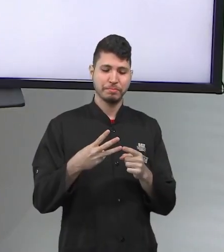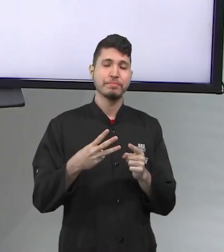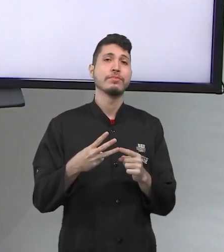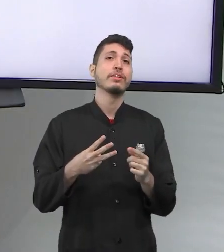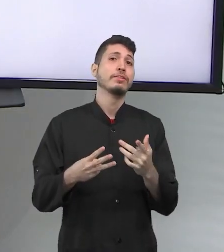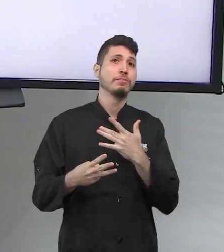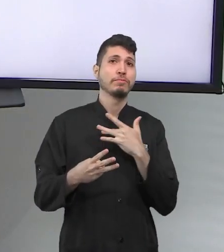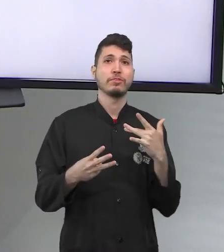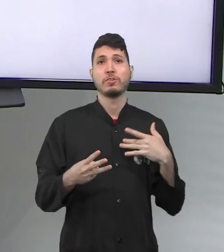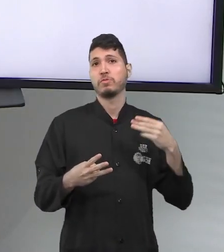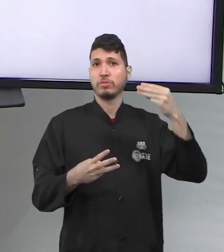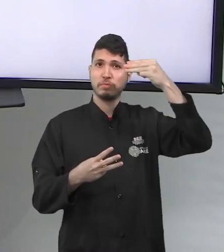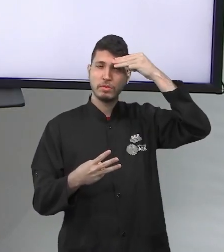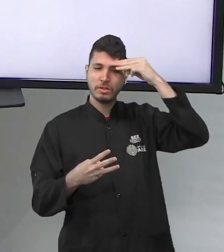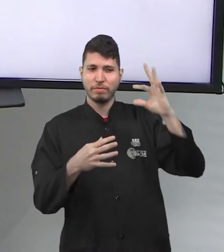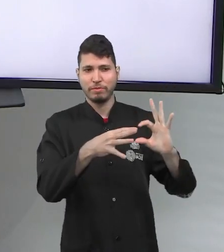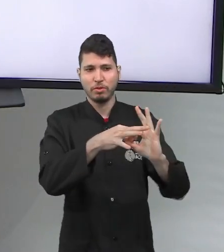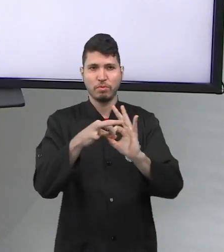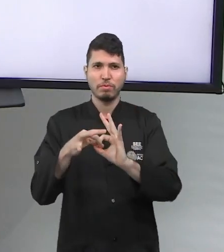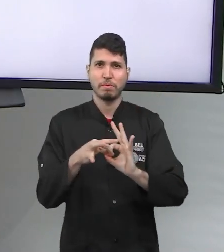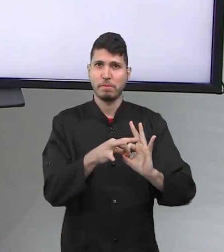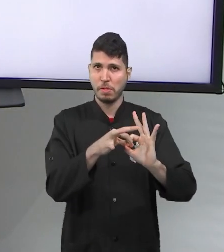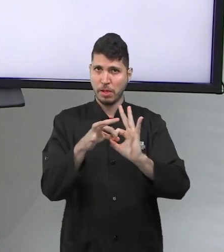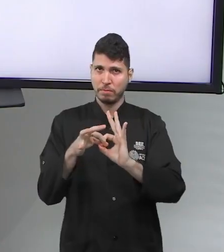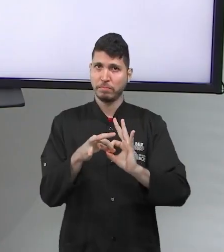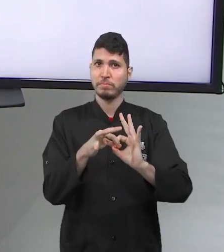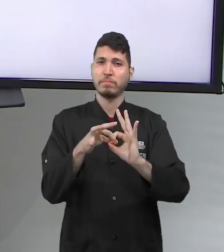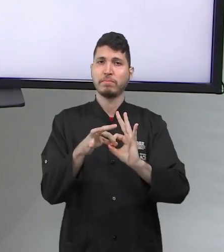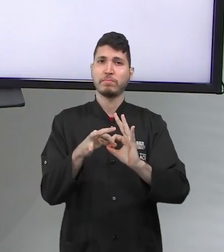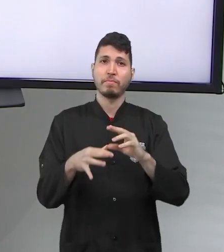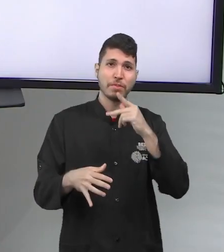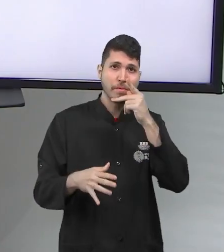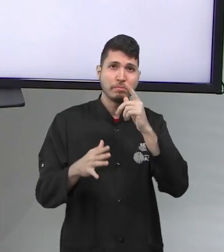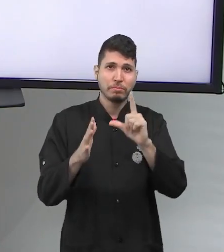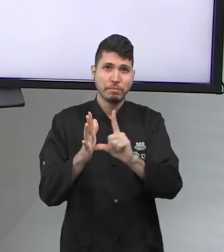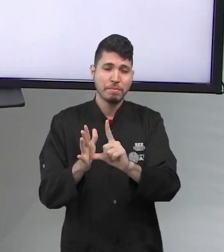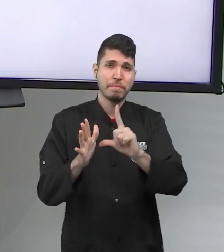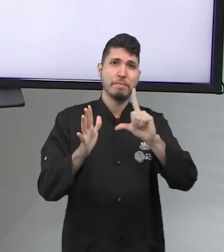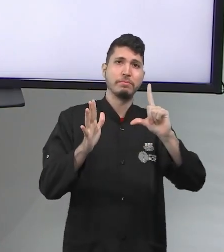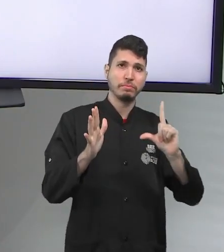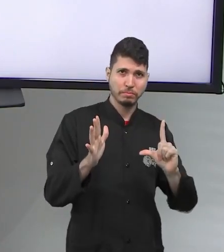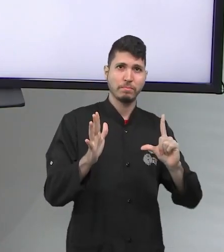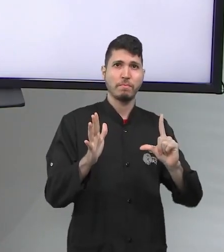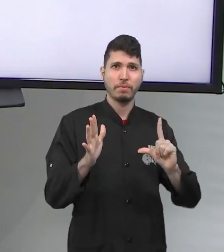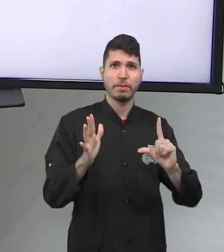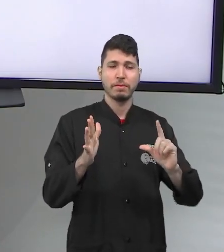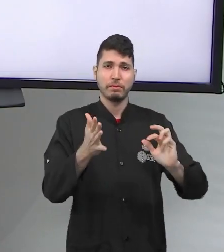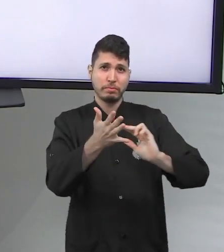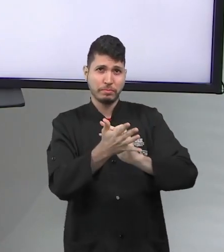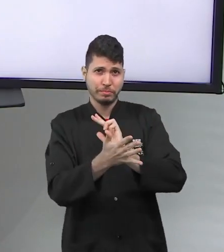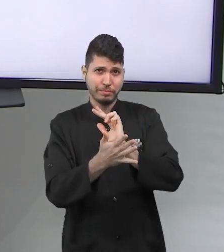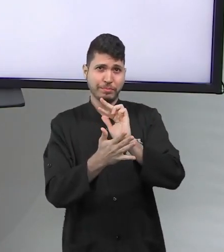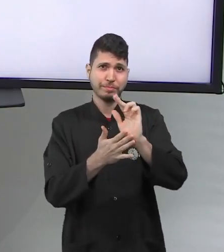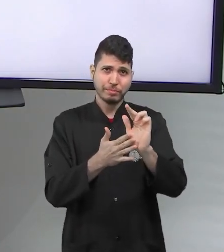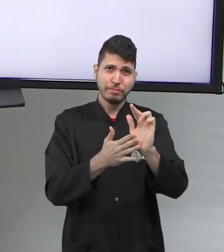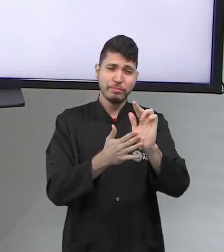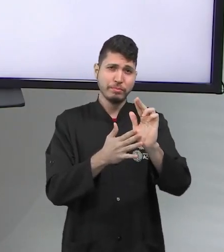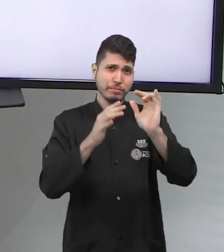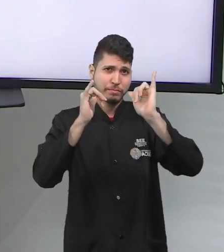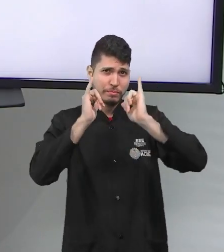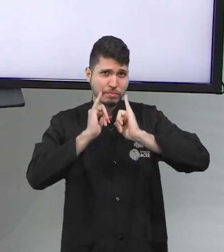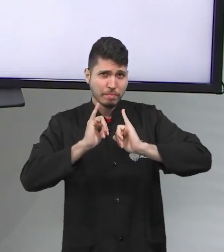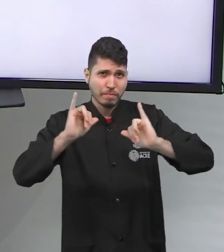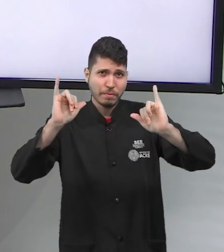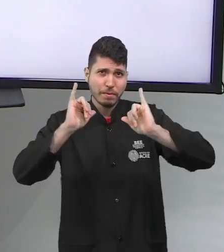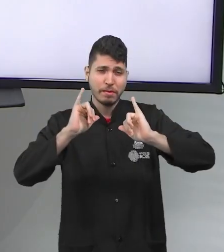né? Então, como eu comentava anteriormente com vocês, são vários anúncios. Então, isso afeta